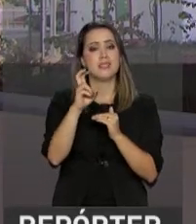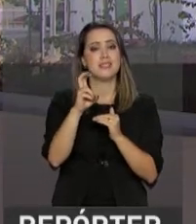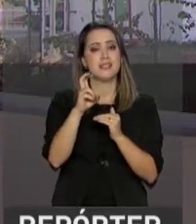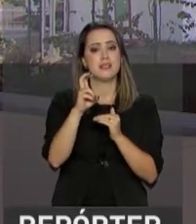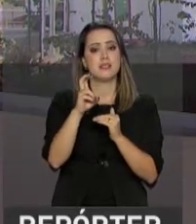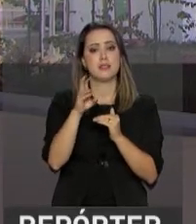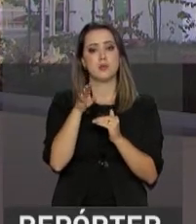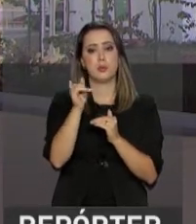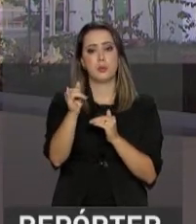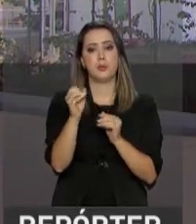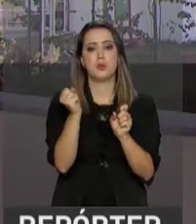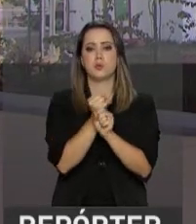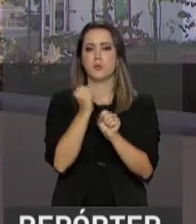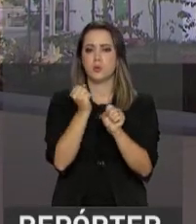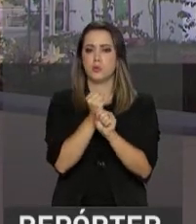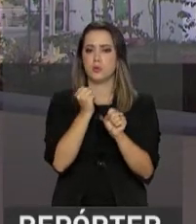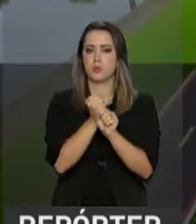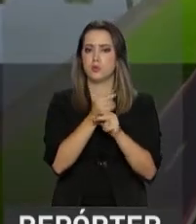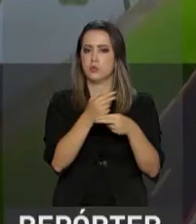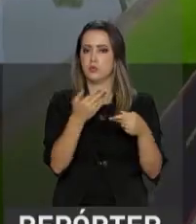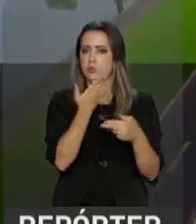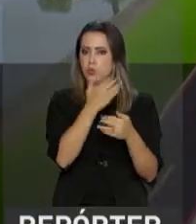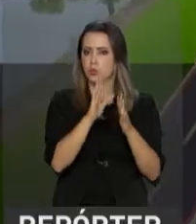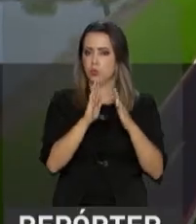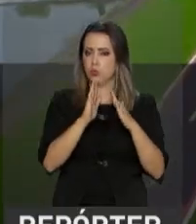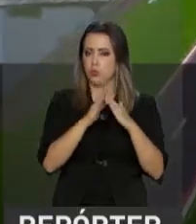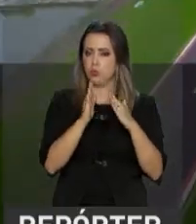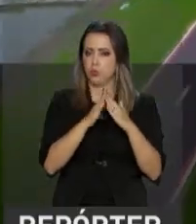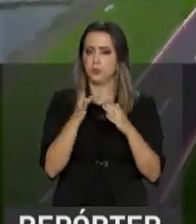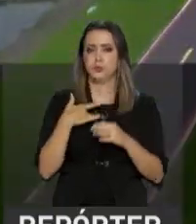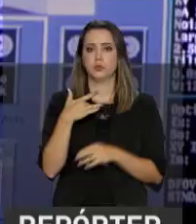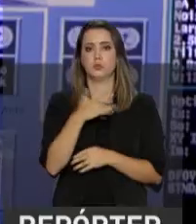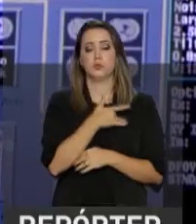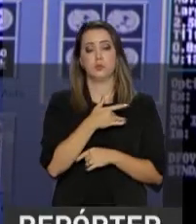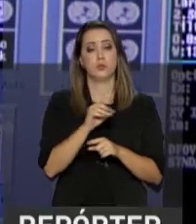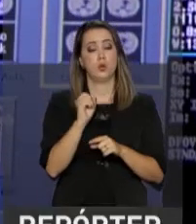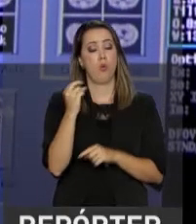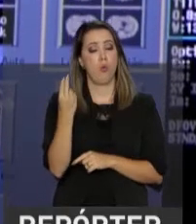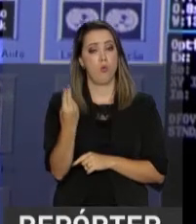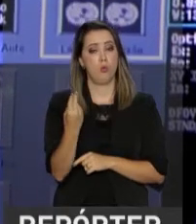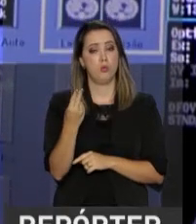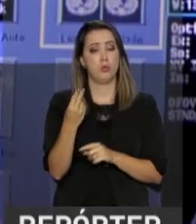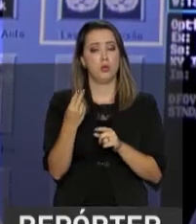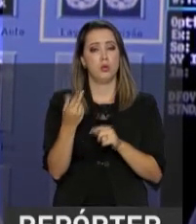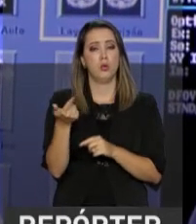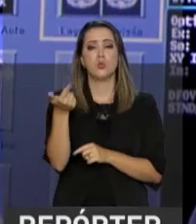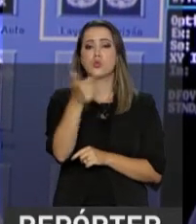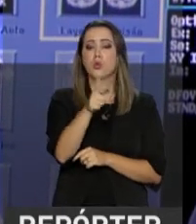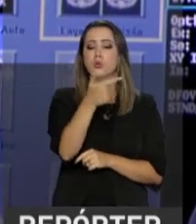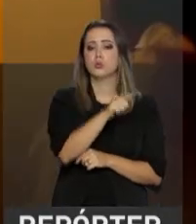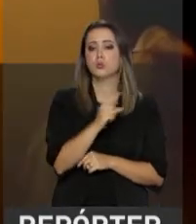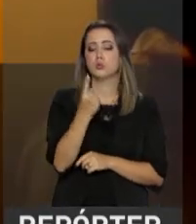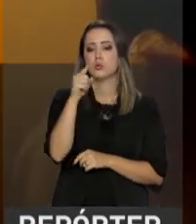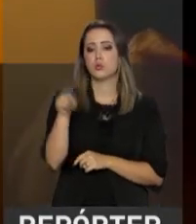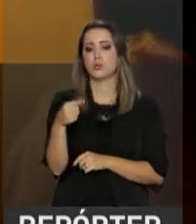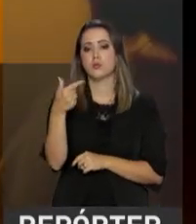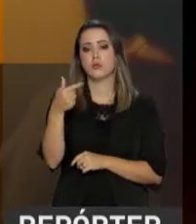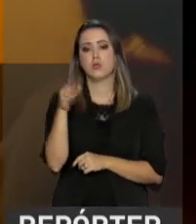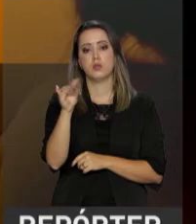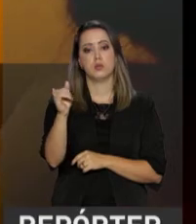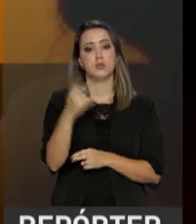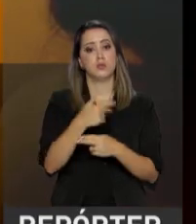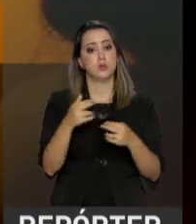de unidades básicas de saúde e de pronto-atendimento outros 1 bilhão e 200 milhões foram direcionados